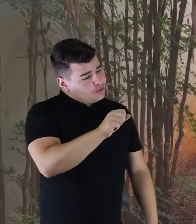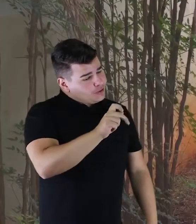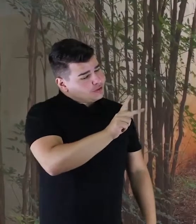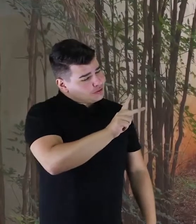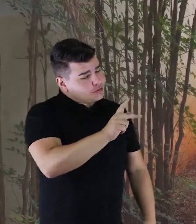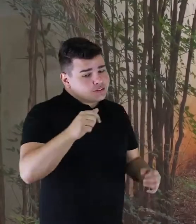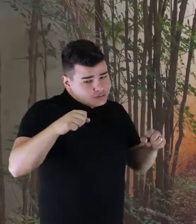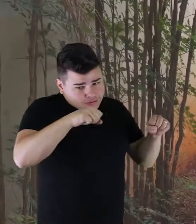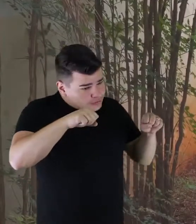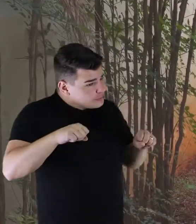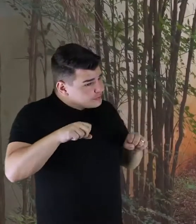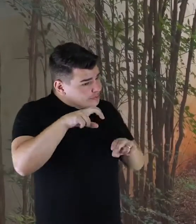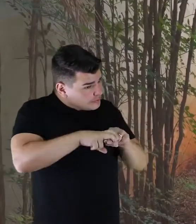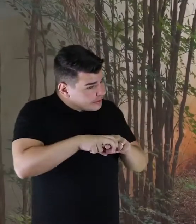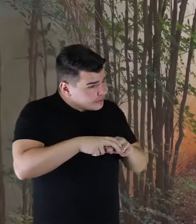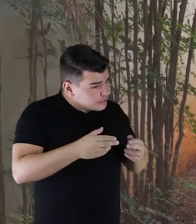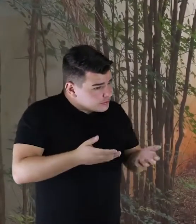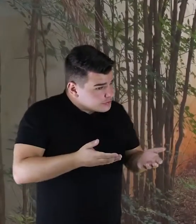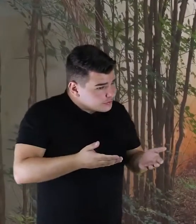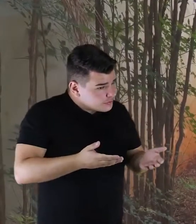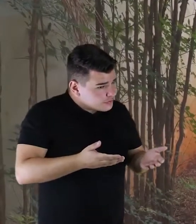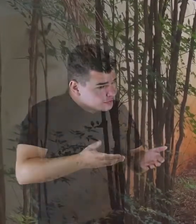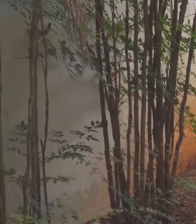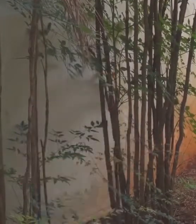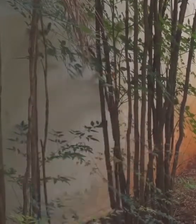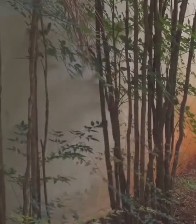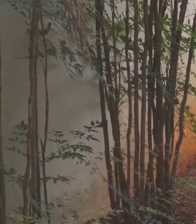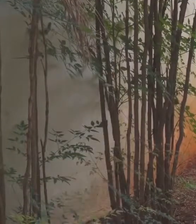Tusk, senta.